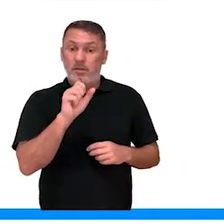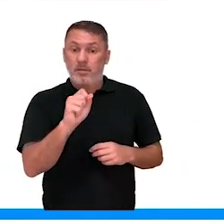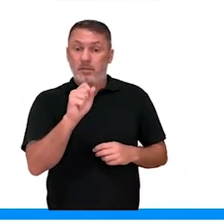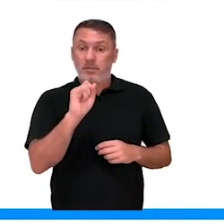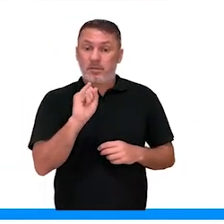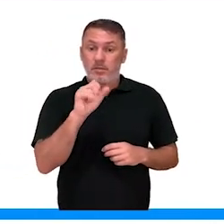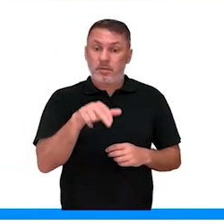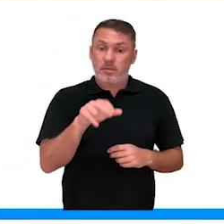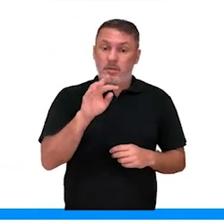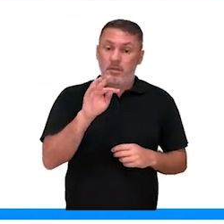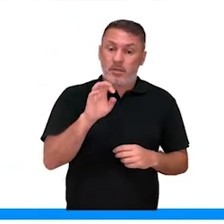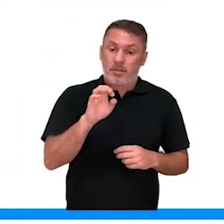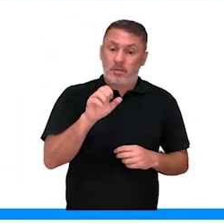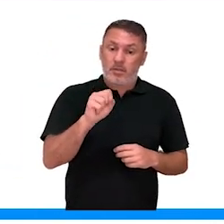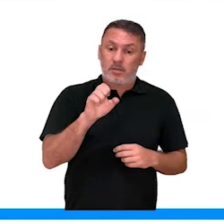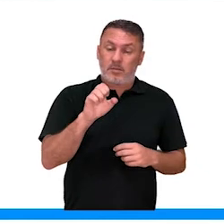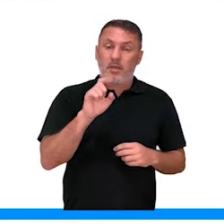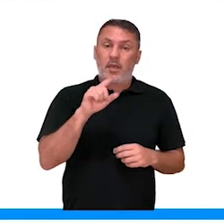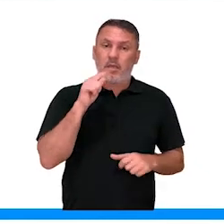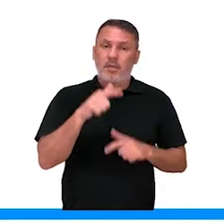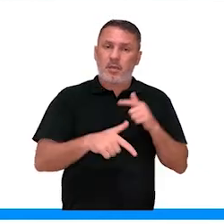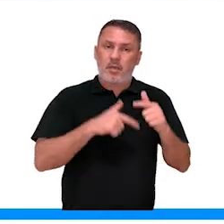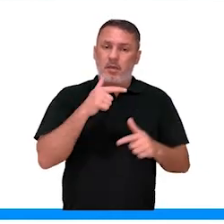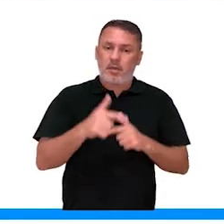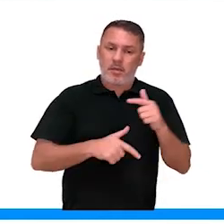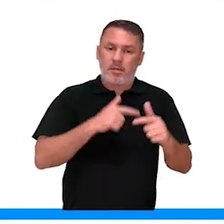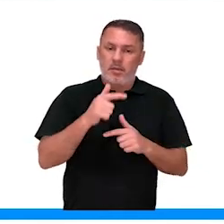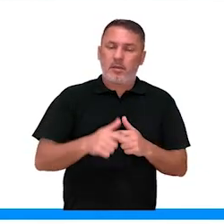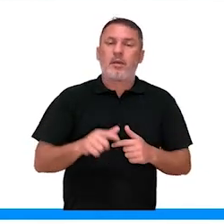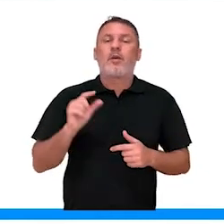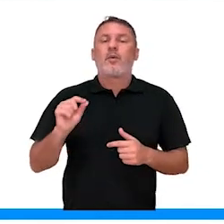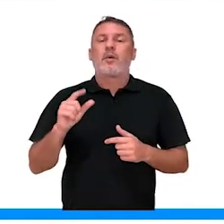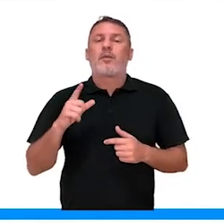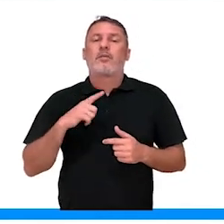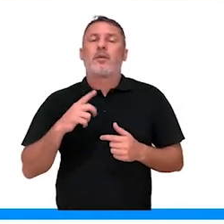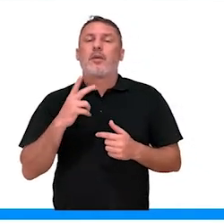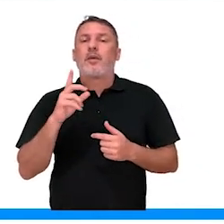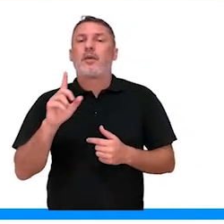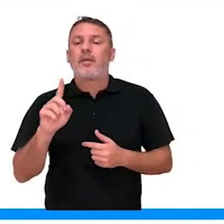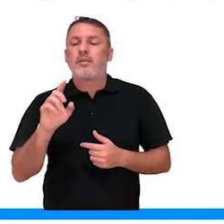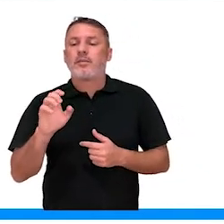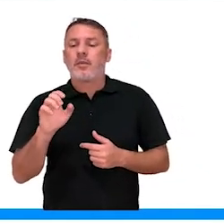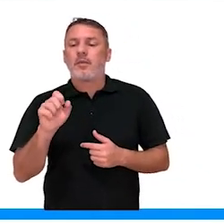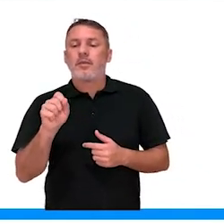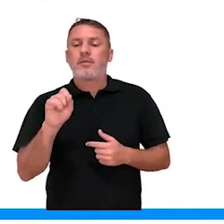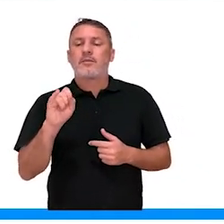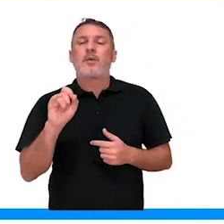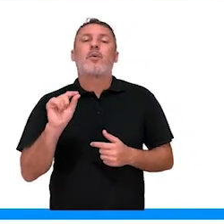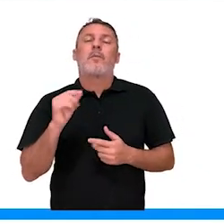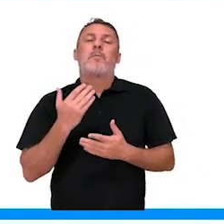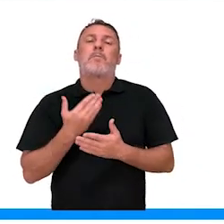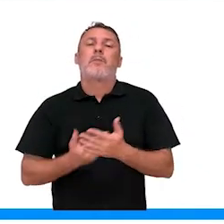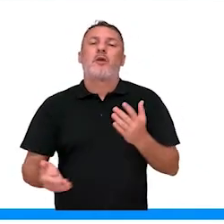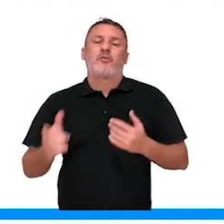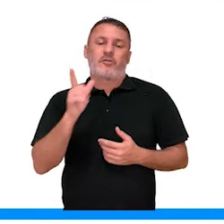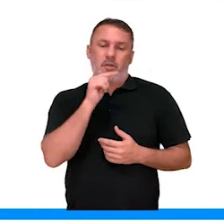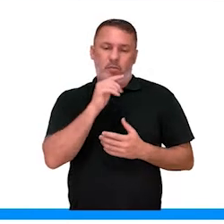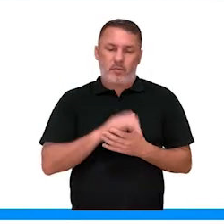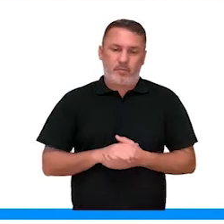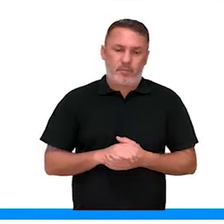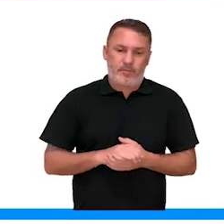por desidratação. Porque à medida que isso vai acontecendo, a gente vai tendo perda da molécula de água desse